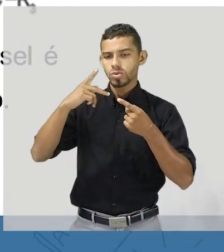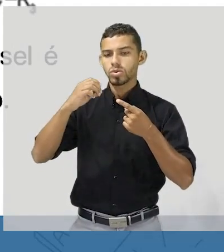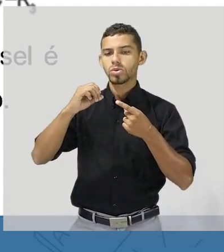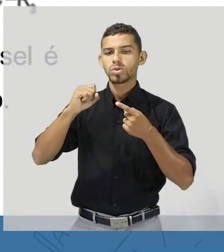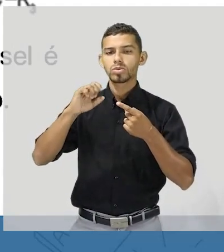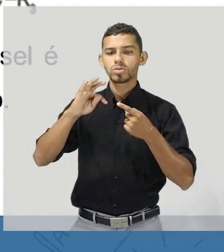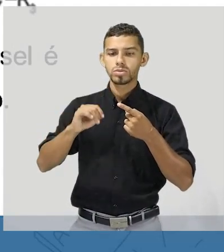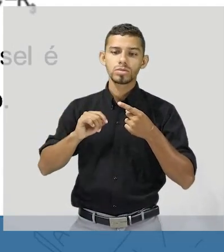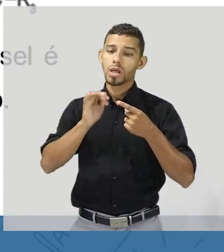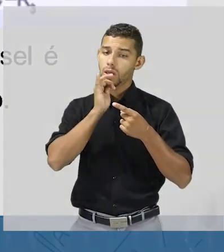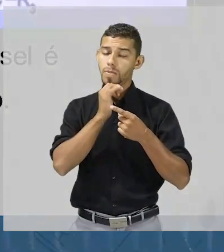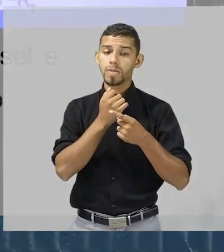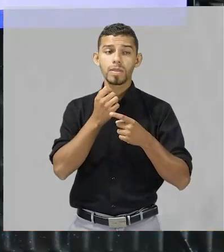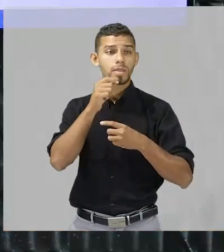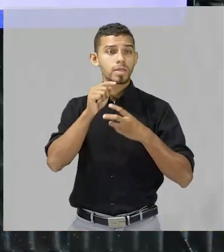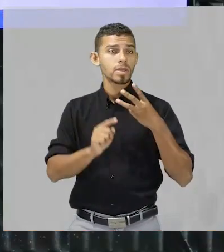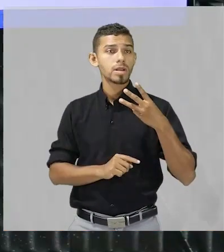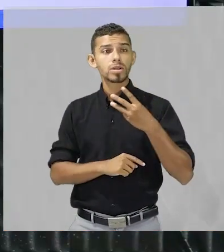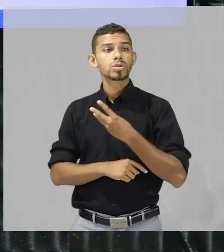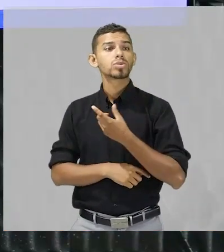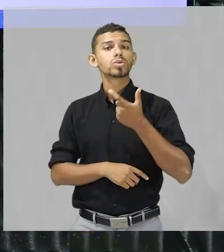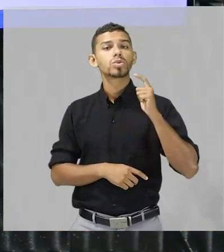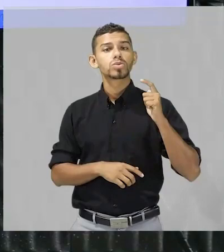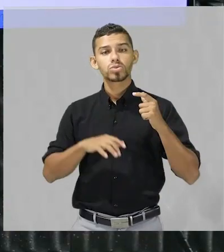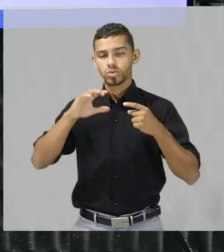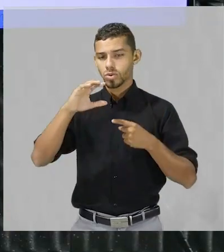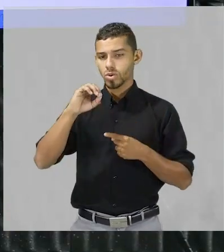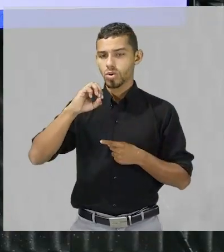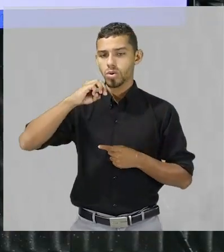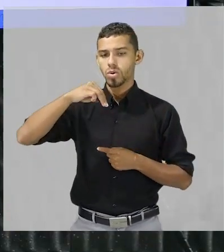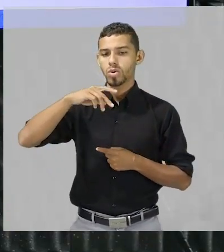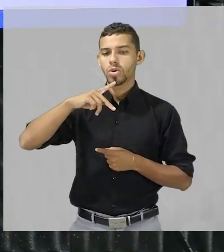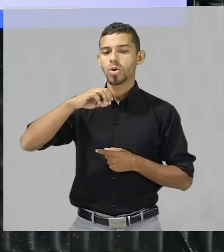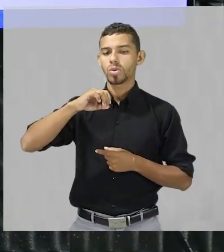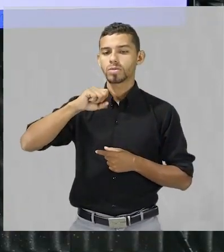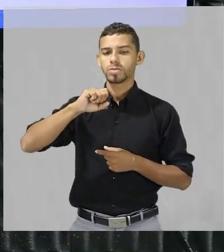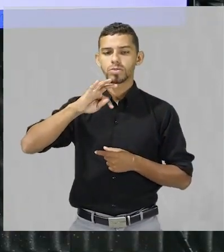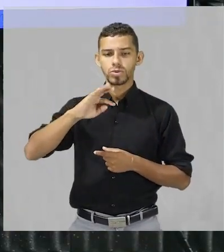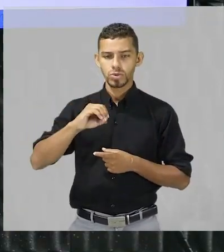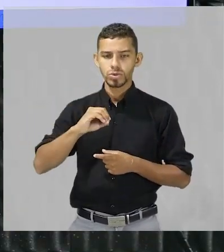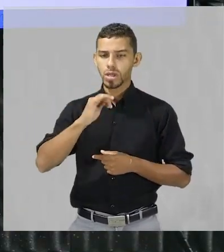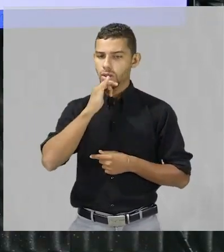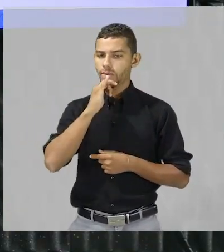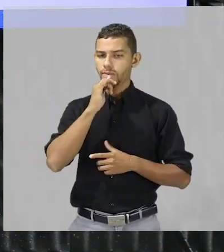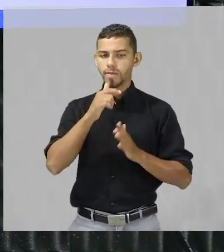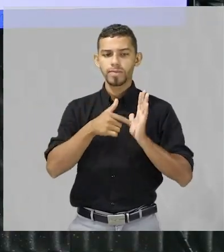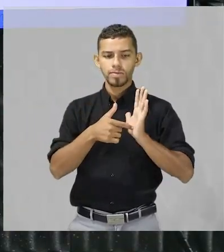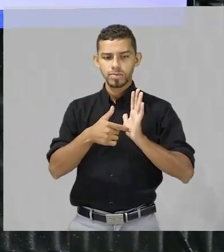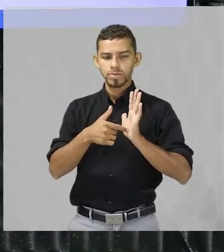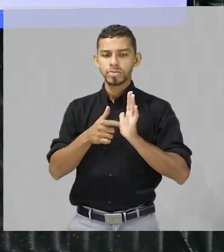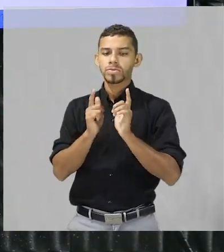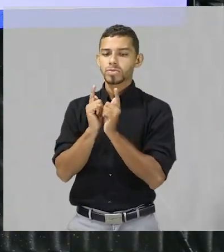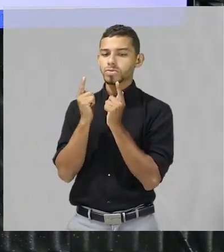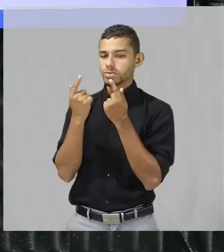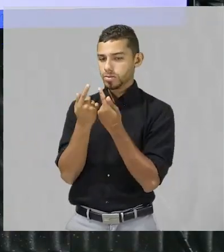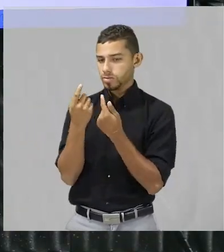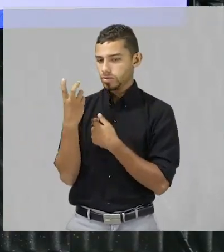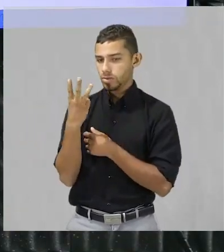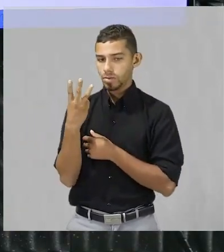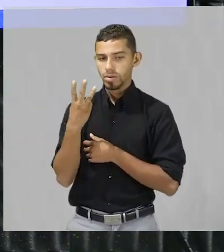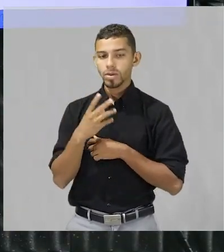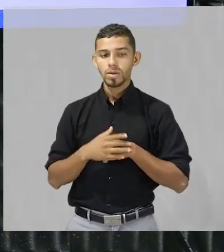gerando 3 outros compostos, mais um álcool que vai apresentar 3 grupos de